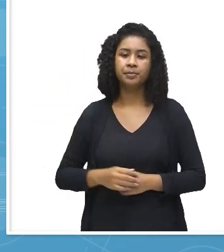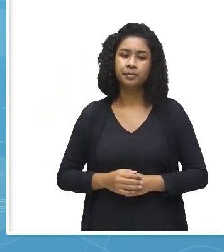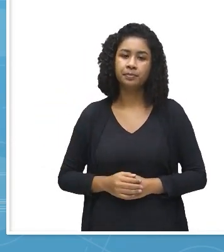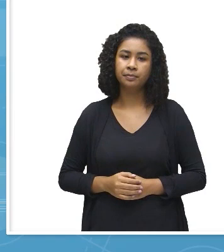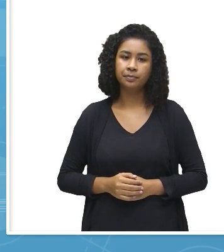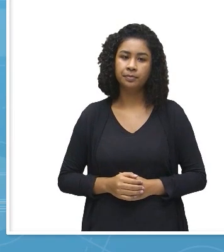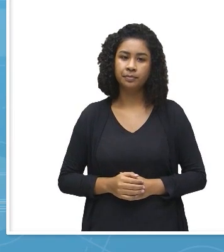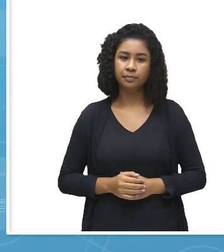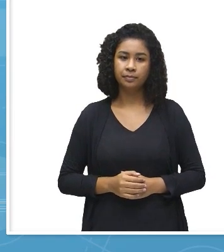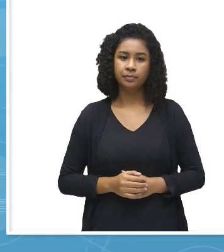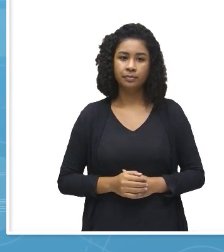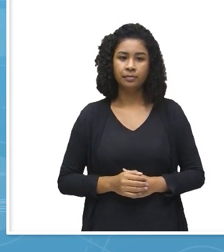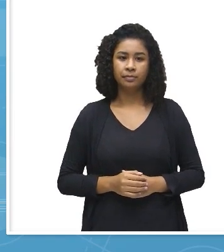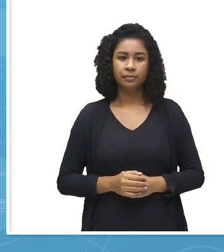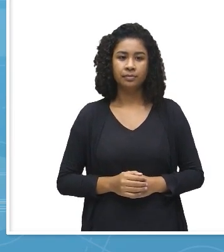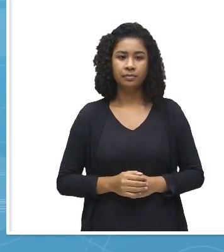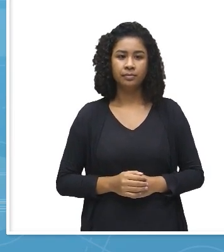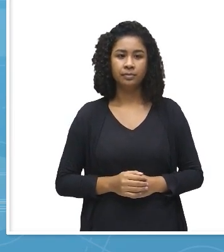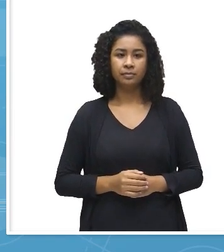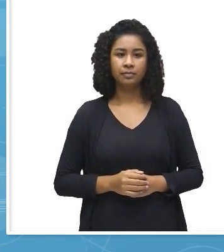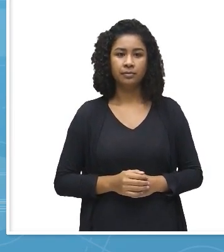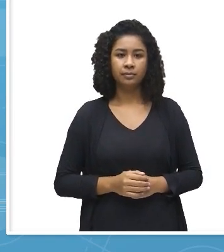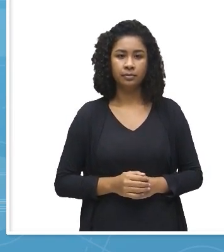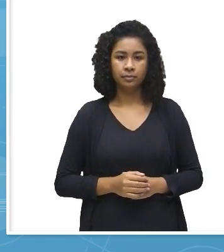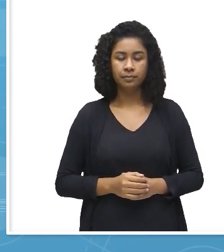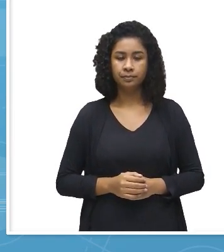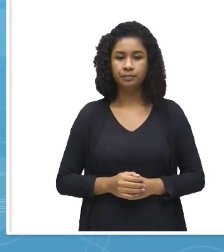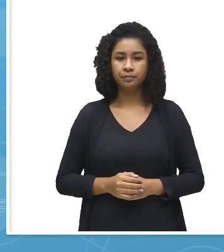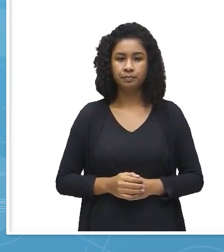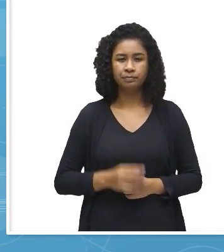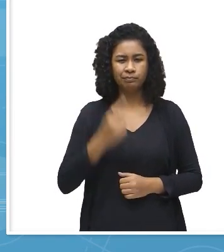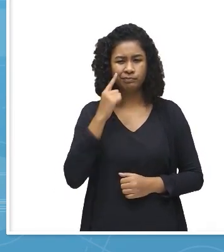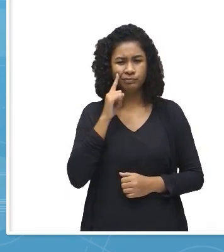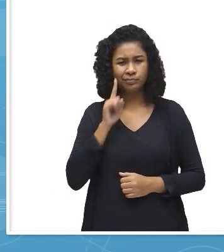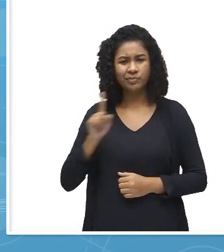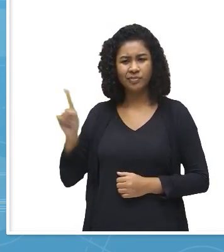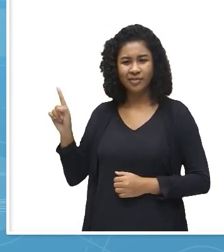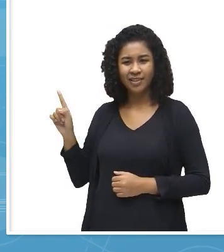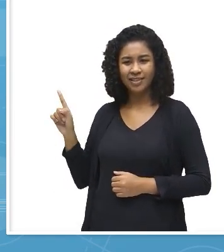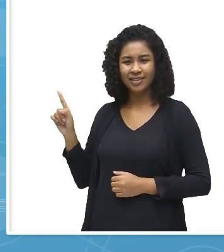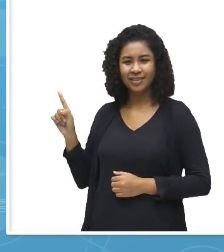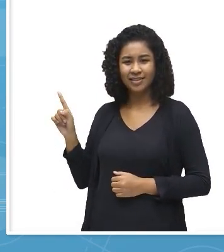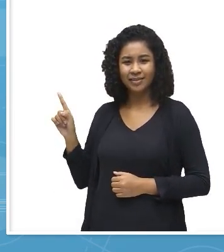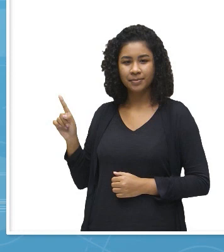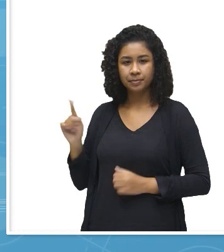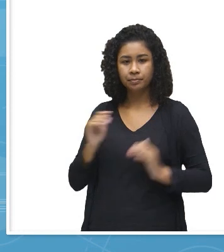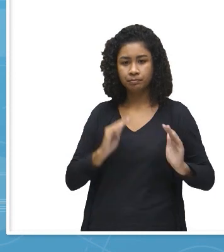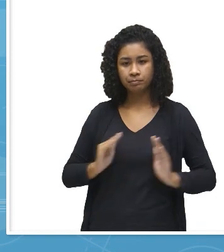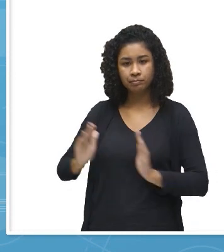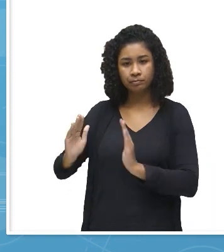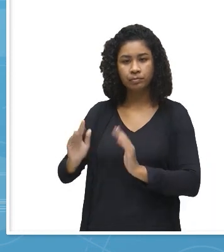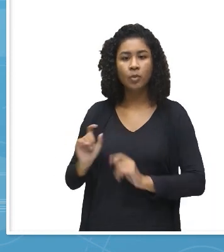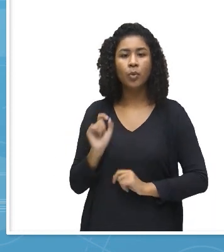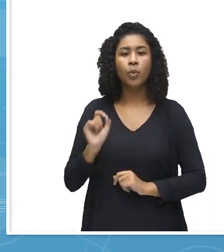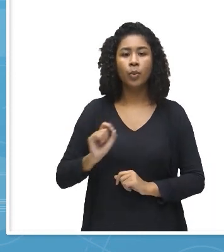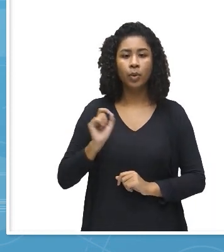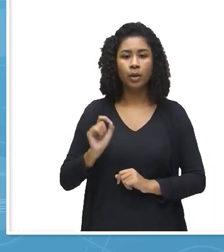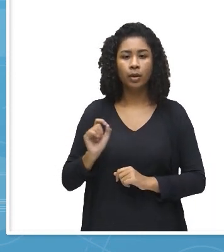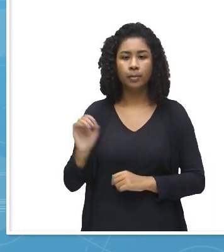a deusa do inferno. Do outro lado da imagem, nós temos aí o